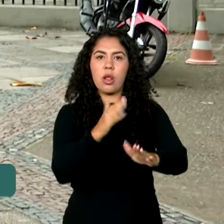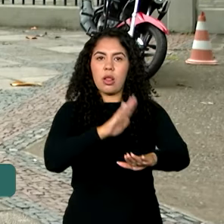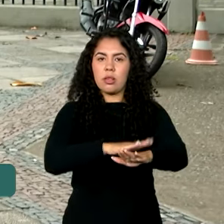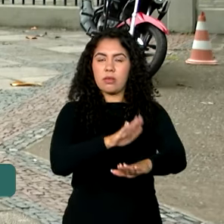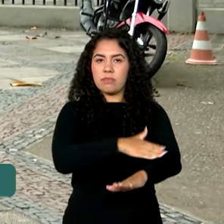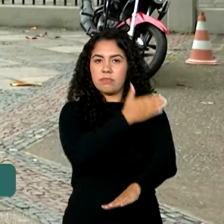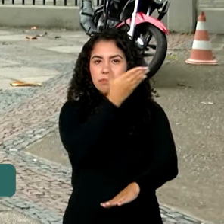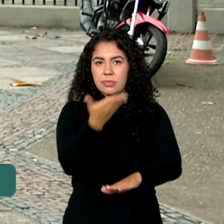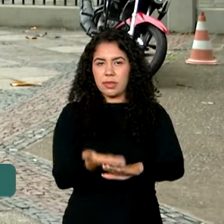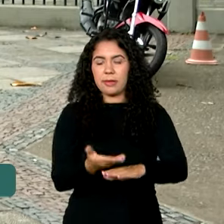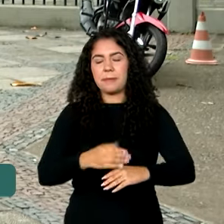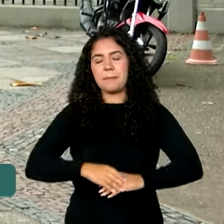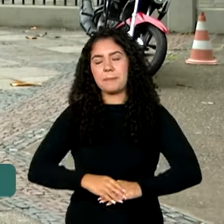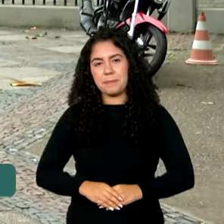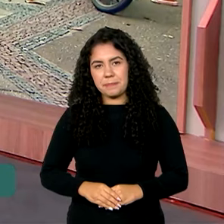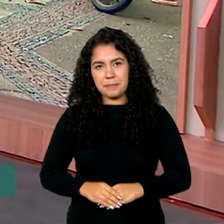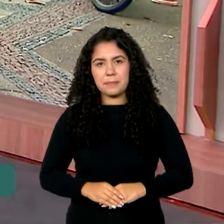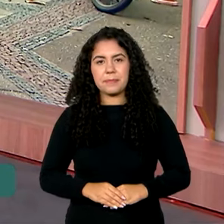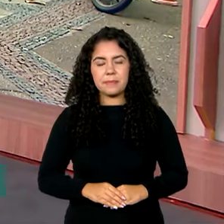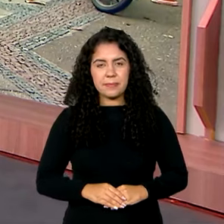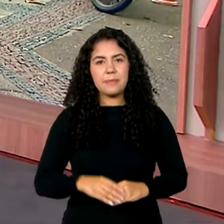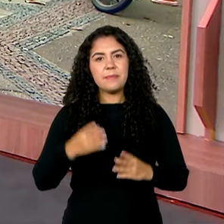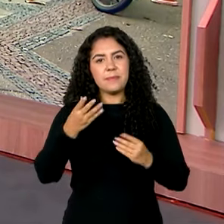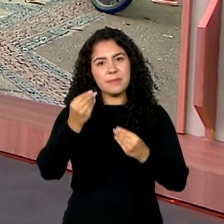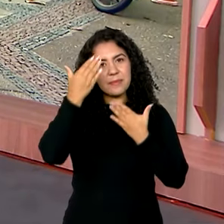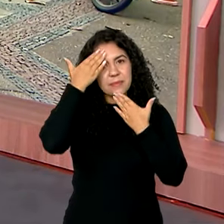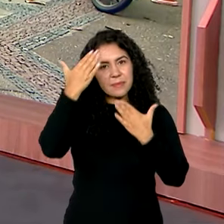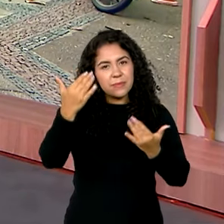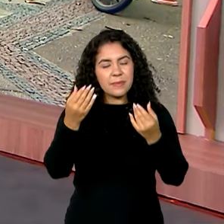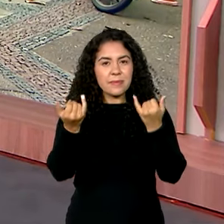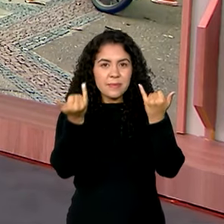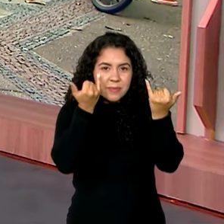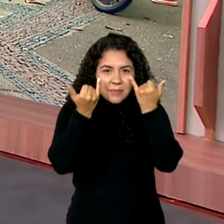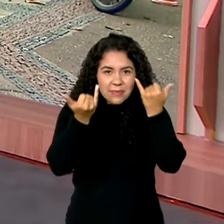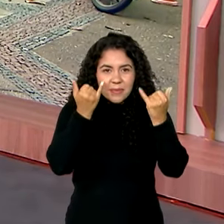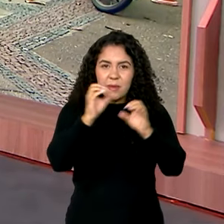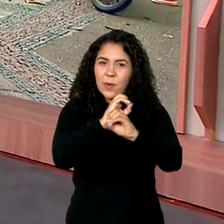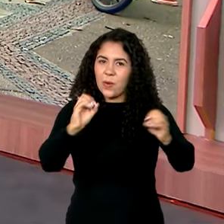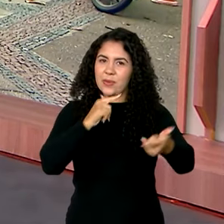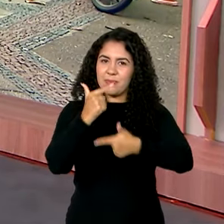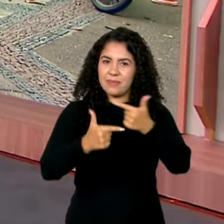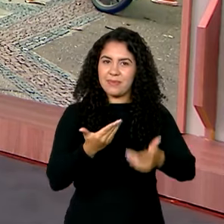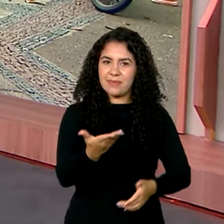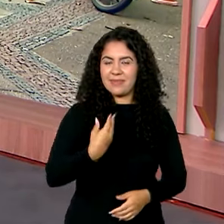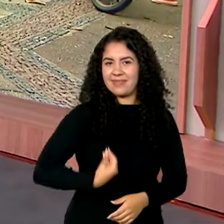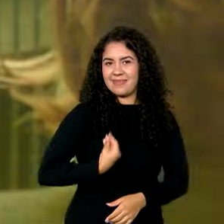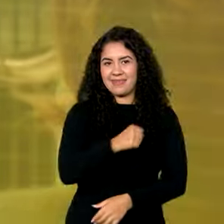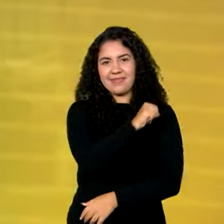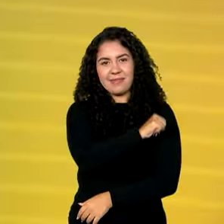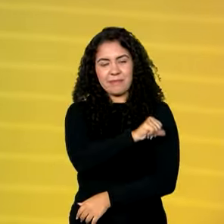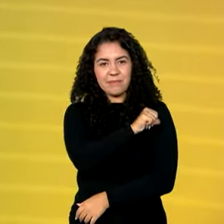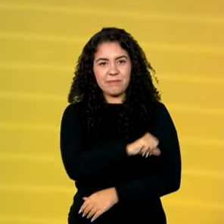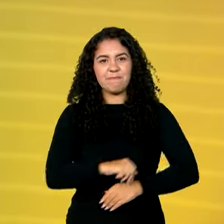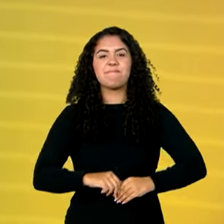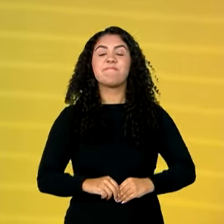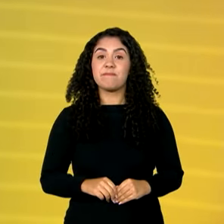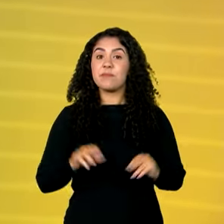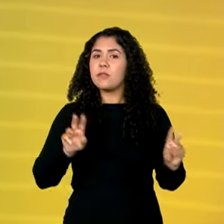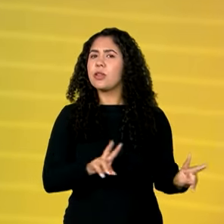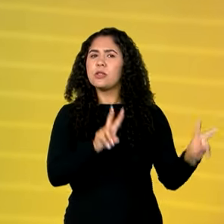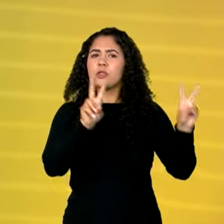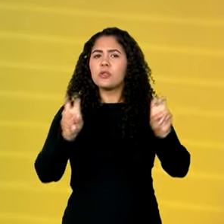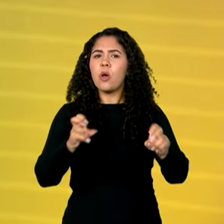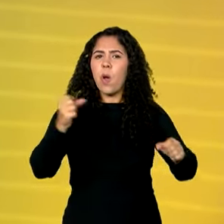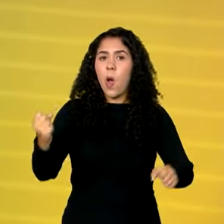ensino integral. Volto com você, Vanessa. Ok, Cláudia, obrigada pelas informações. Bom trabalho aí no Rio de Janeiro. E as obras do